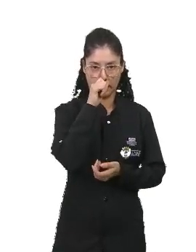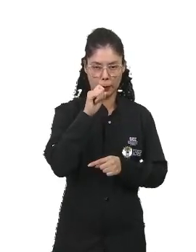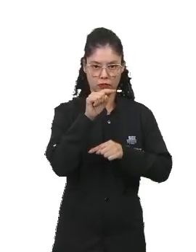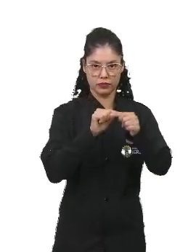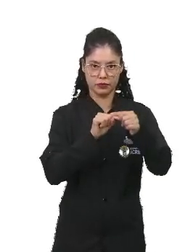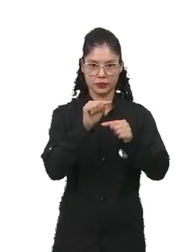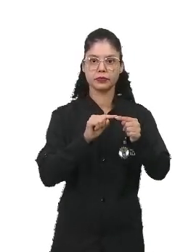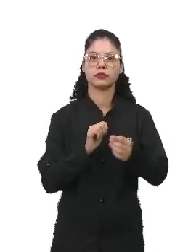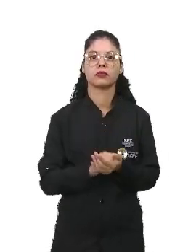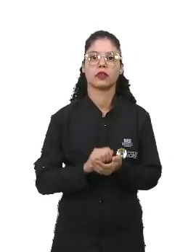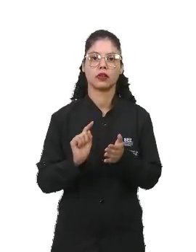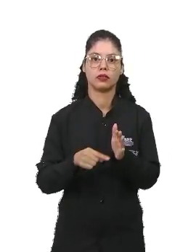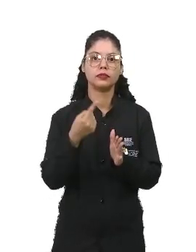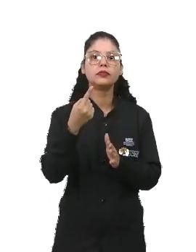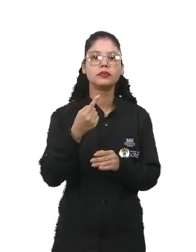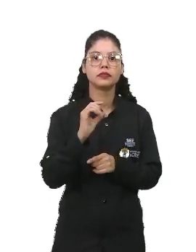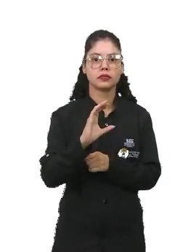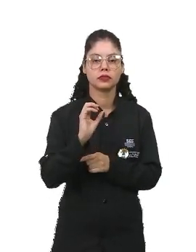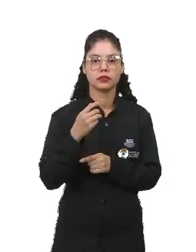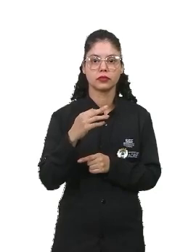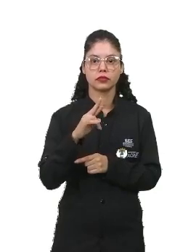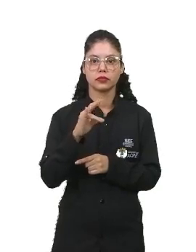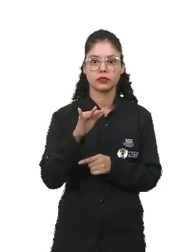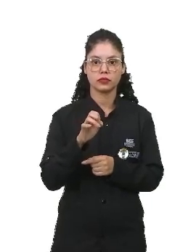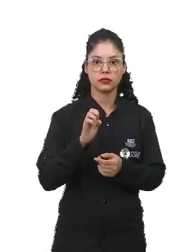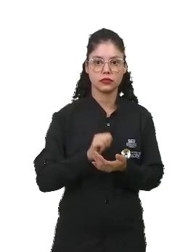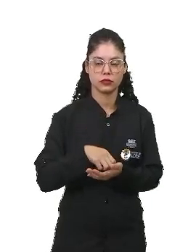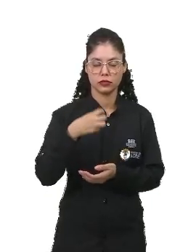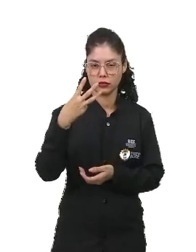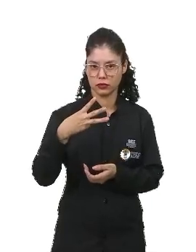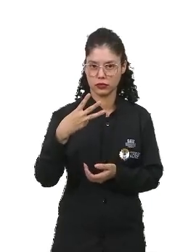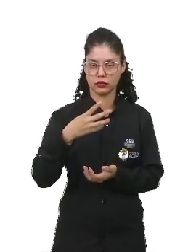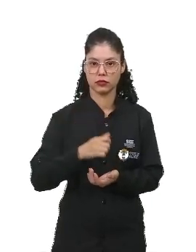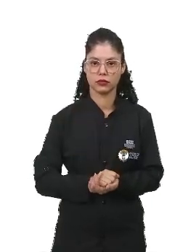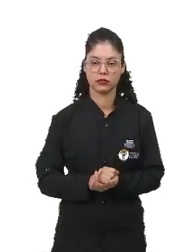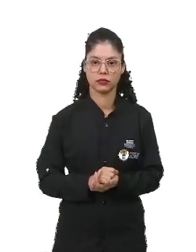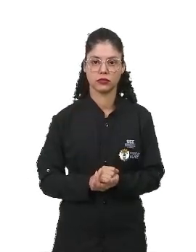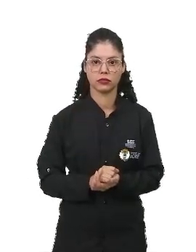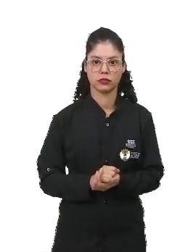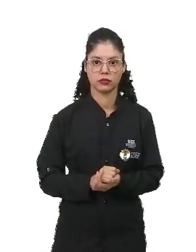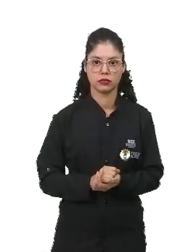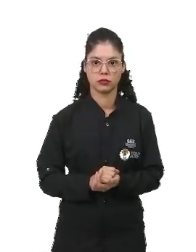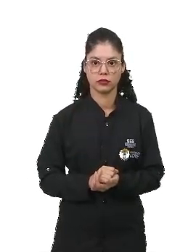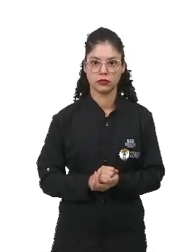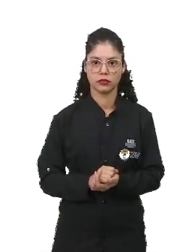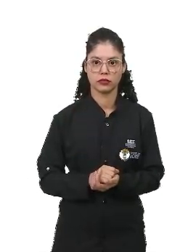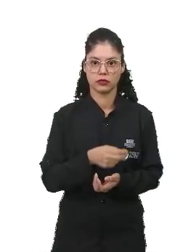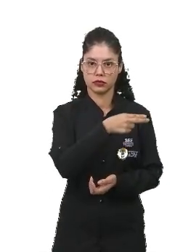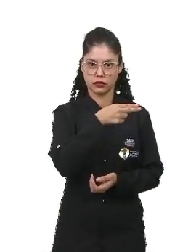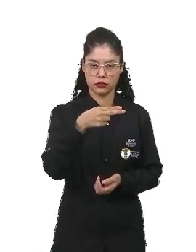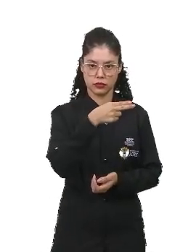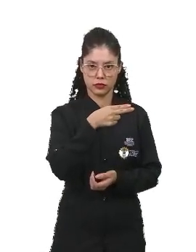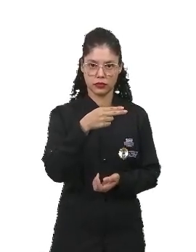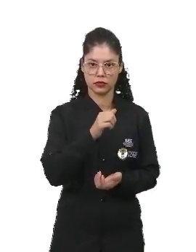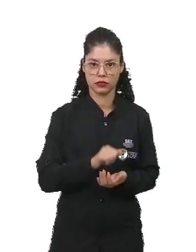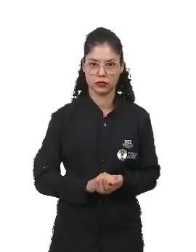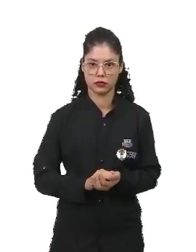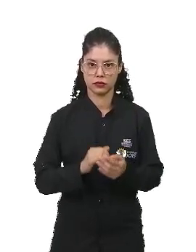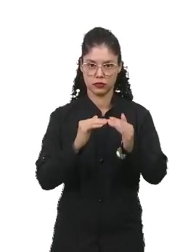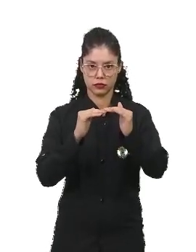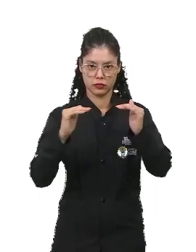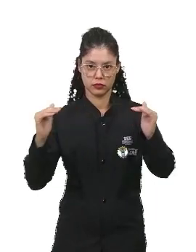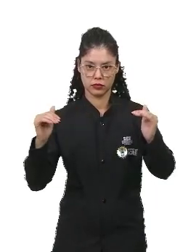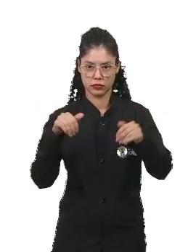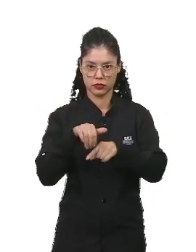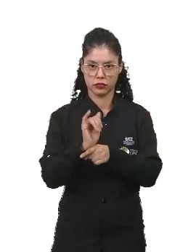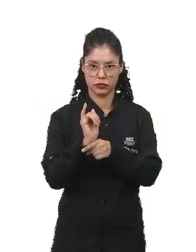dividido pela primeira componente do vetor diretor, 3. Agora, igual a